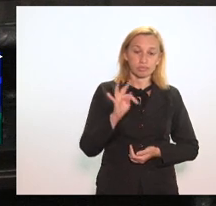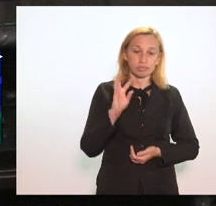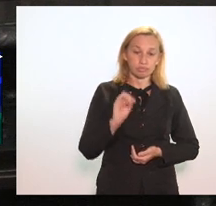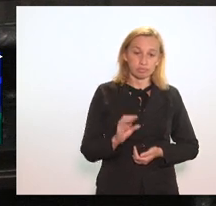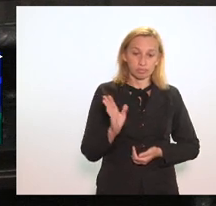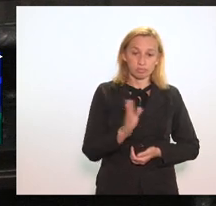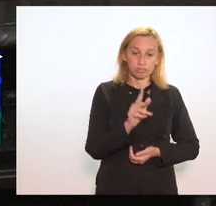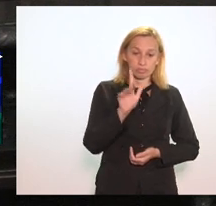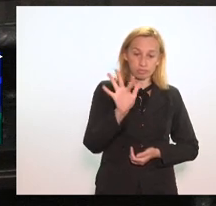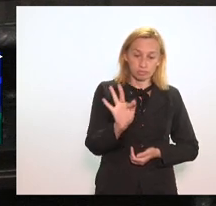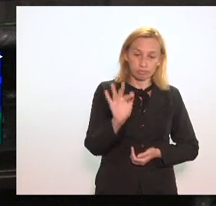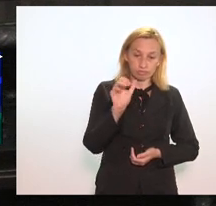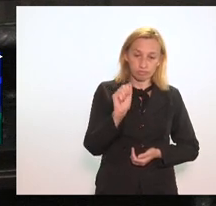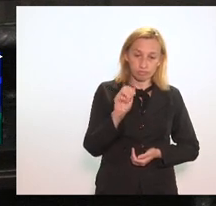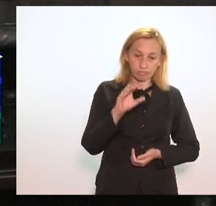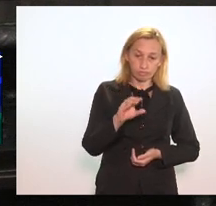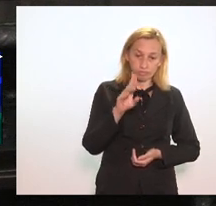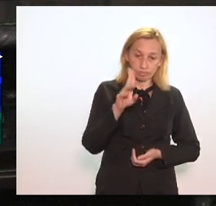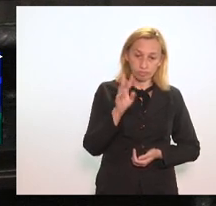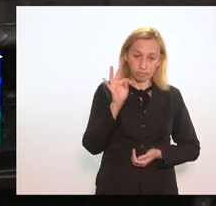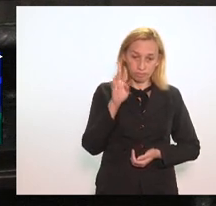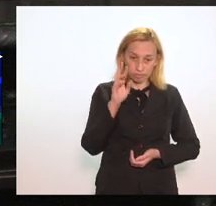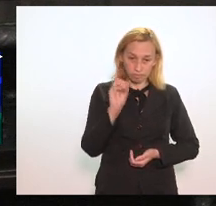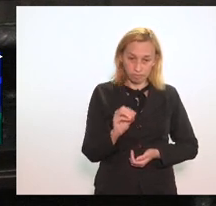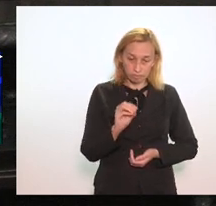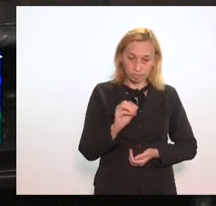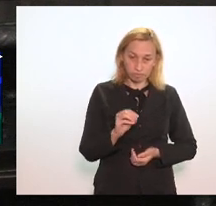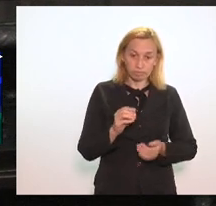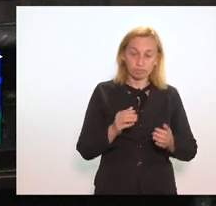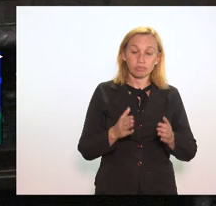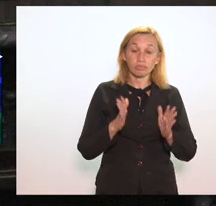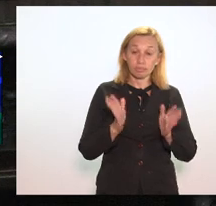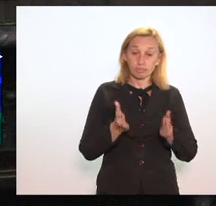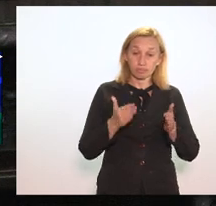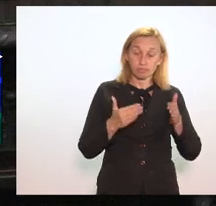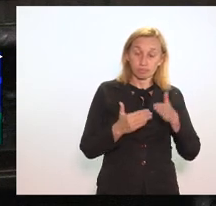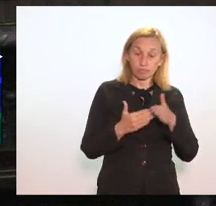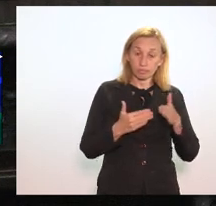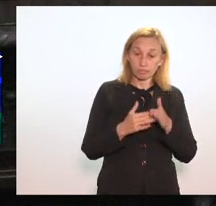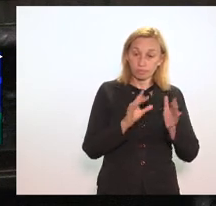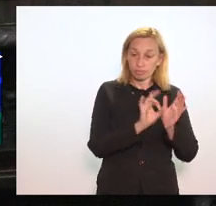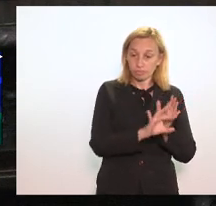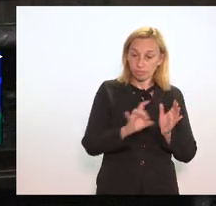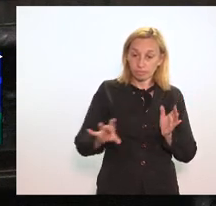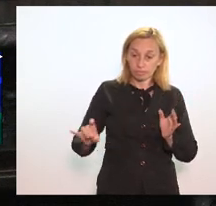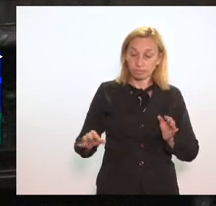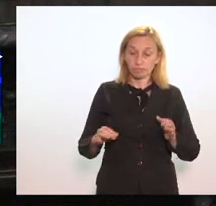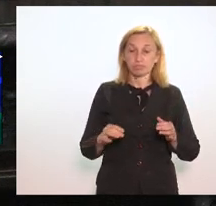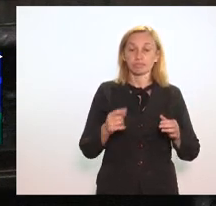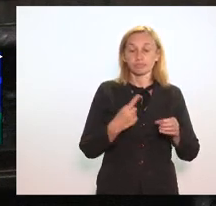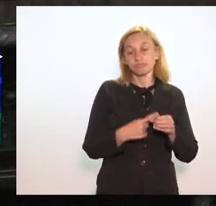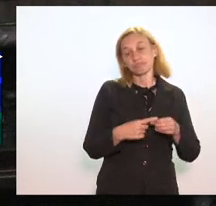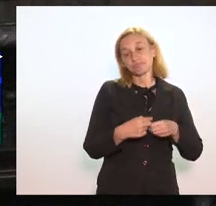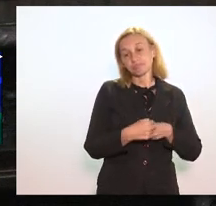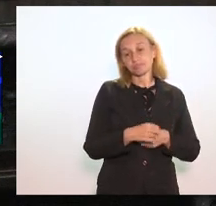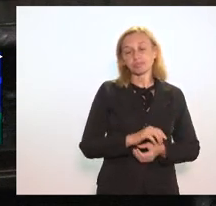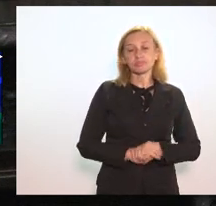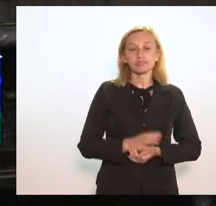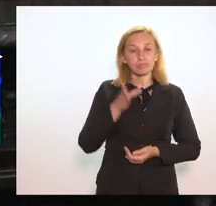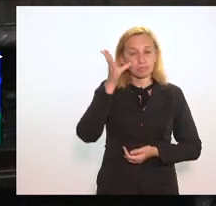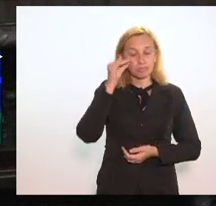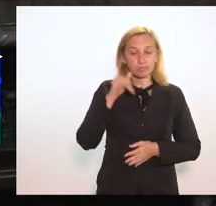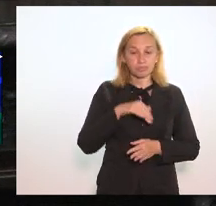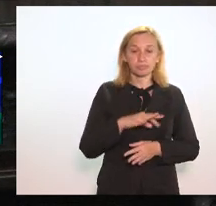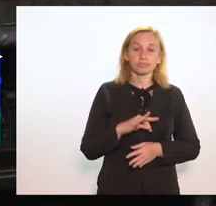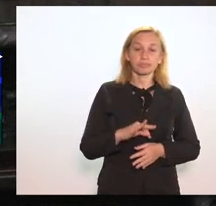modelo é claro agentes hoje cada município vai empurra Mas por que essa preocupação e qual a diferença entre o ponto facultativo